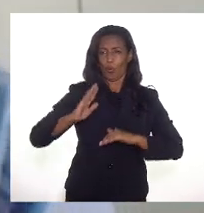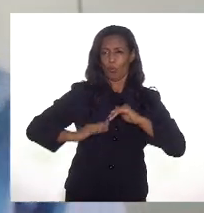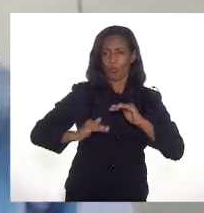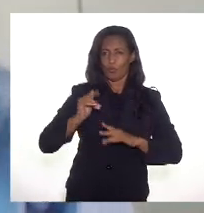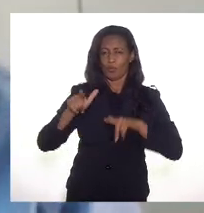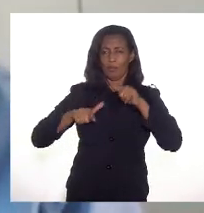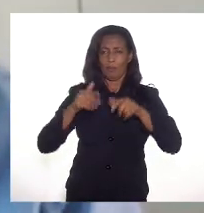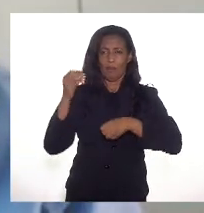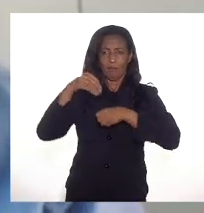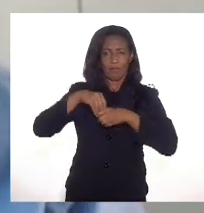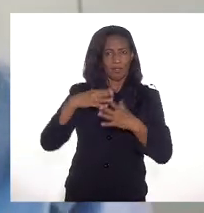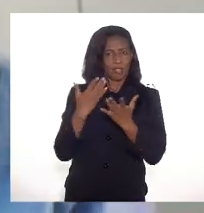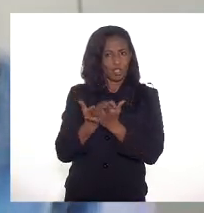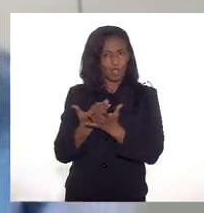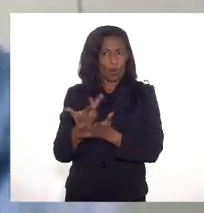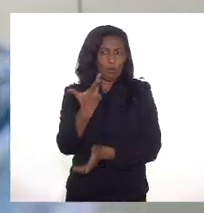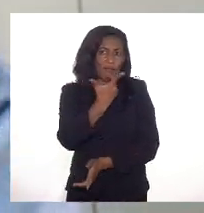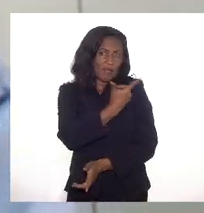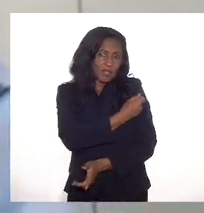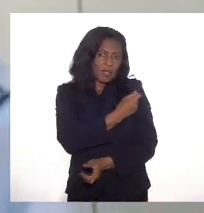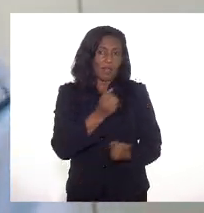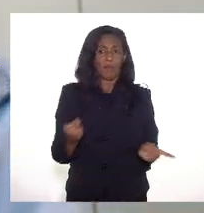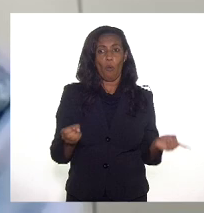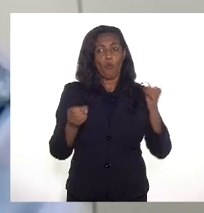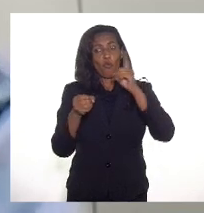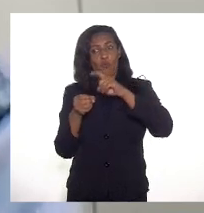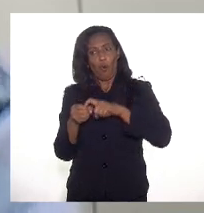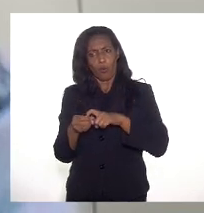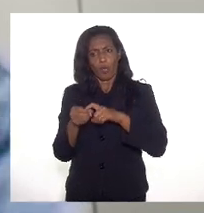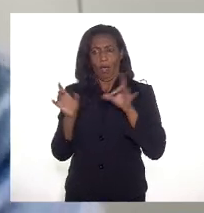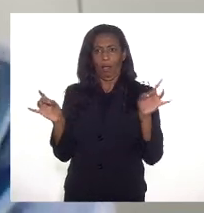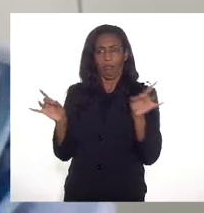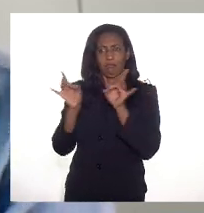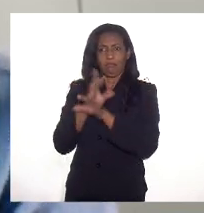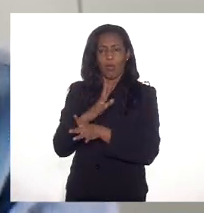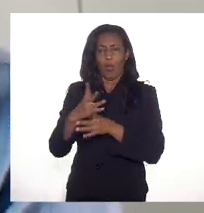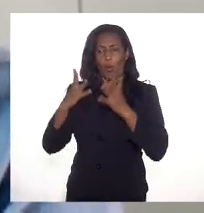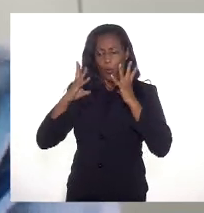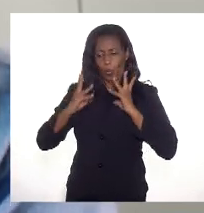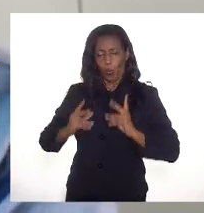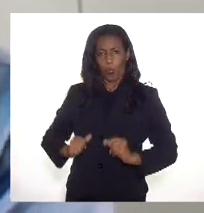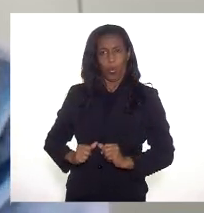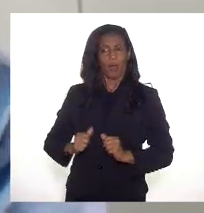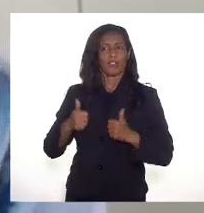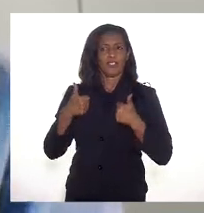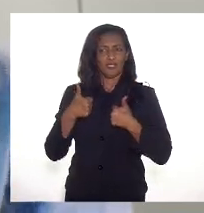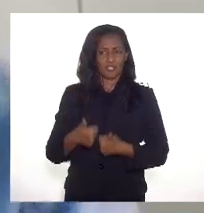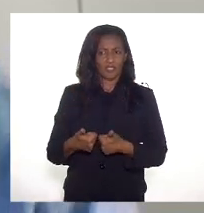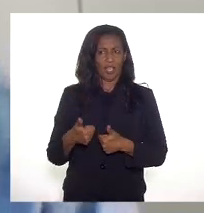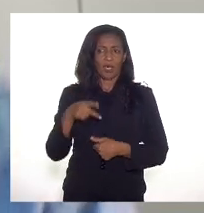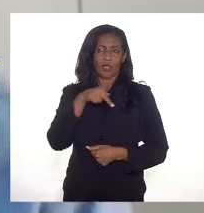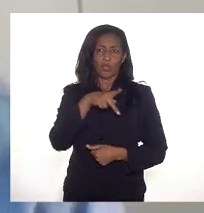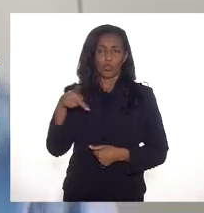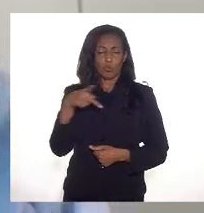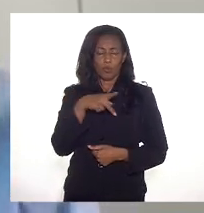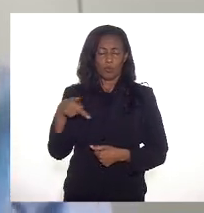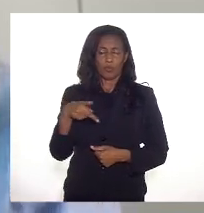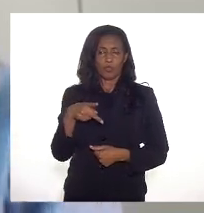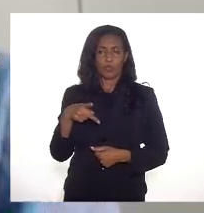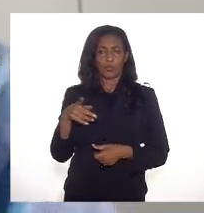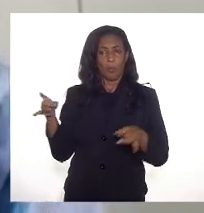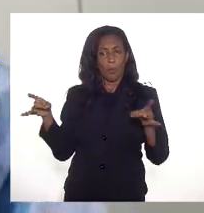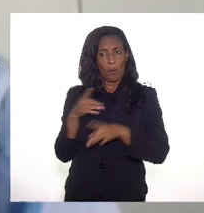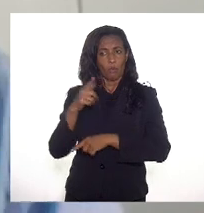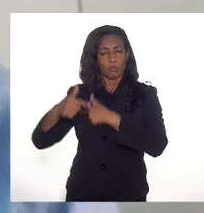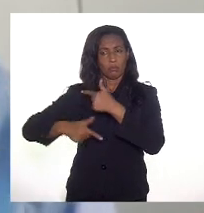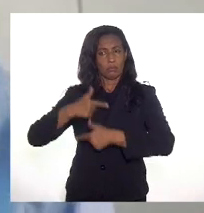de imunização necessário para voltarem, já com a vacina tendo efeito, e os profissionais de educação imunizados. Por que